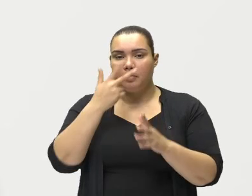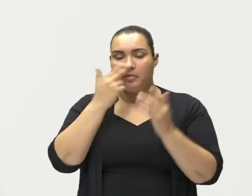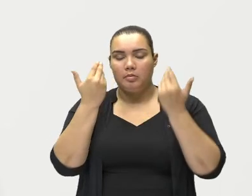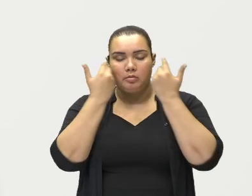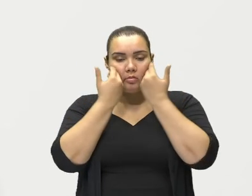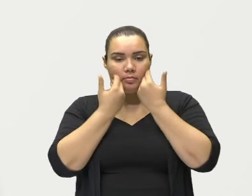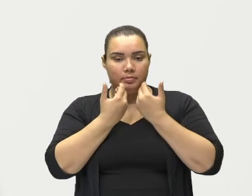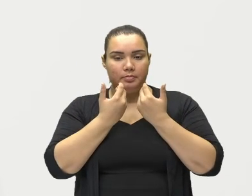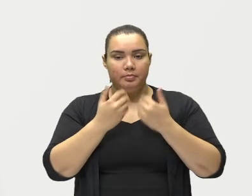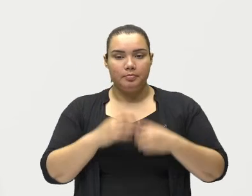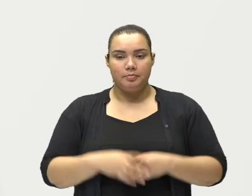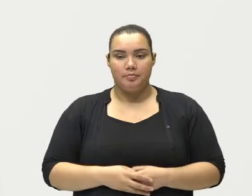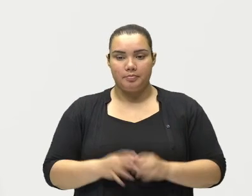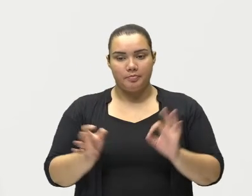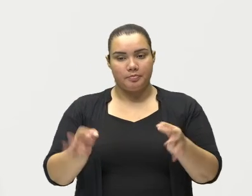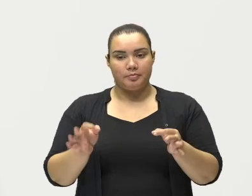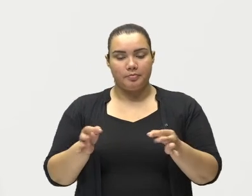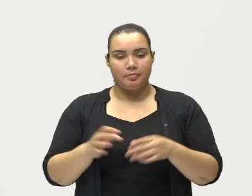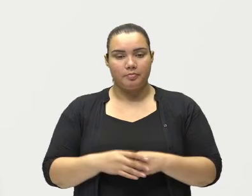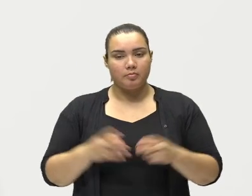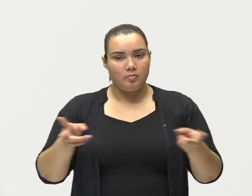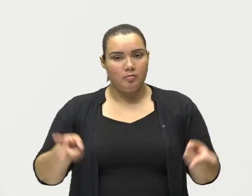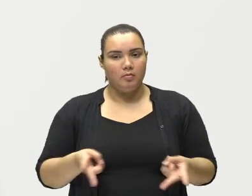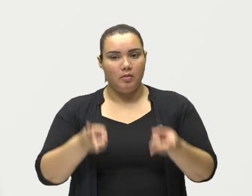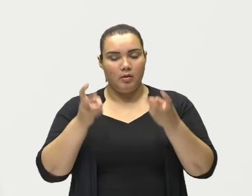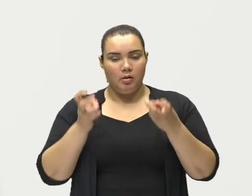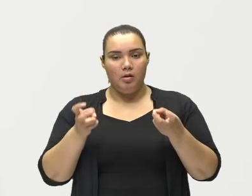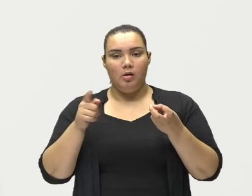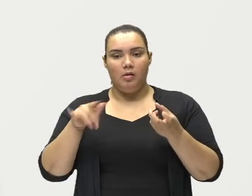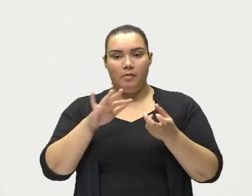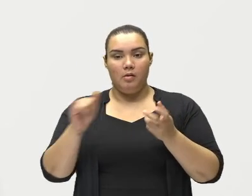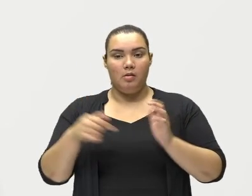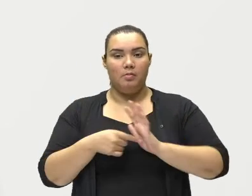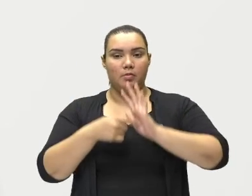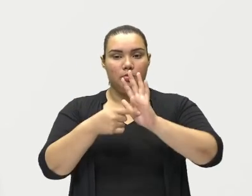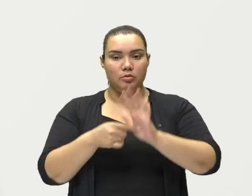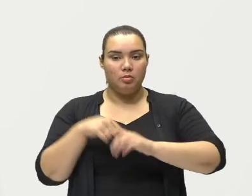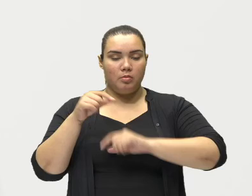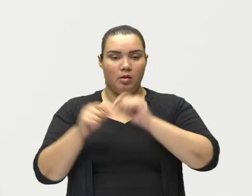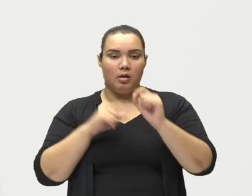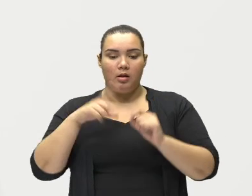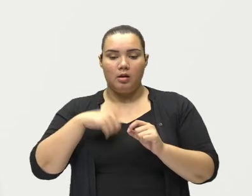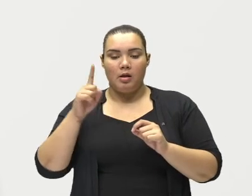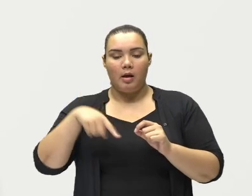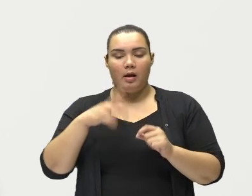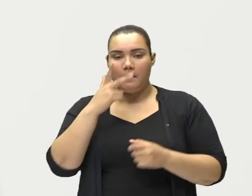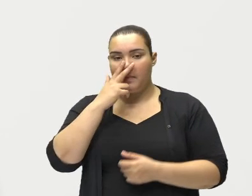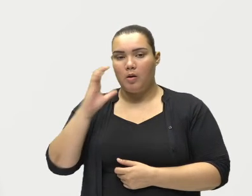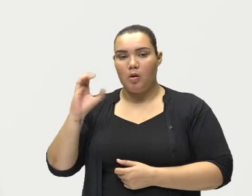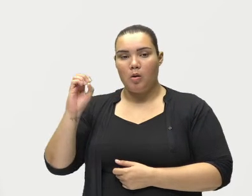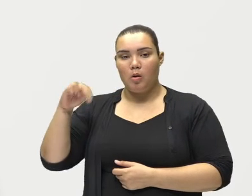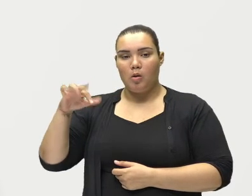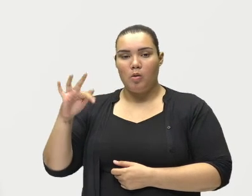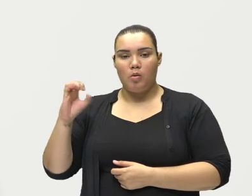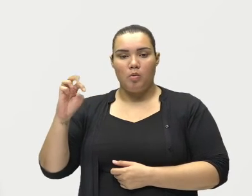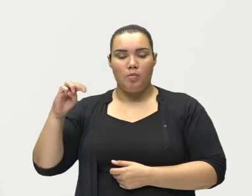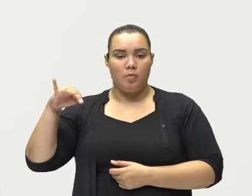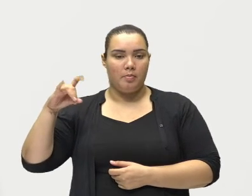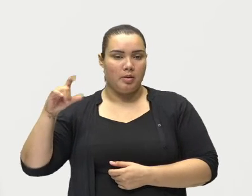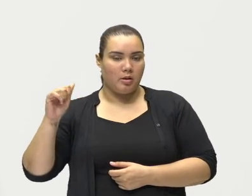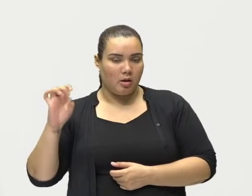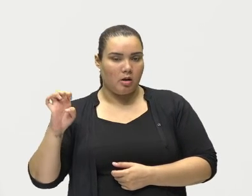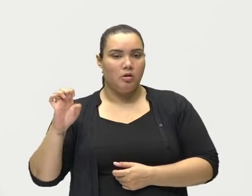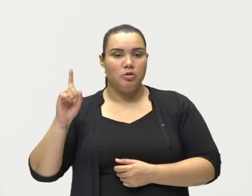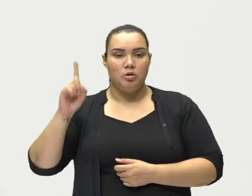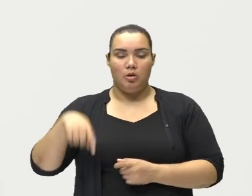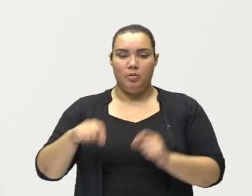pálido. Muito bem. Olha aí, notaram aí como ele vai trazer a ideia de conformidade? Então, temos aqui o quê? Uma